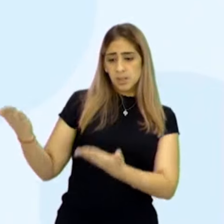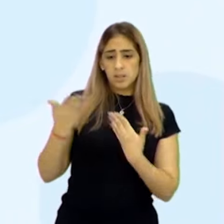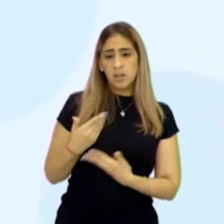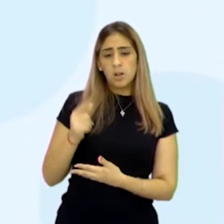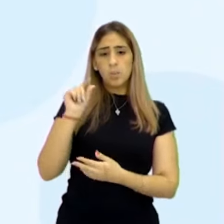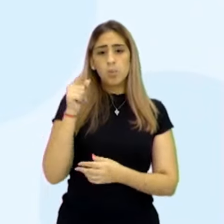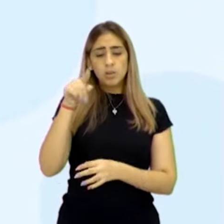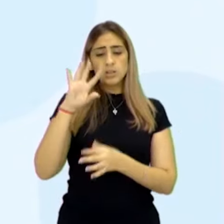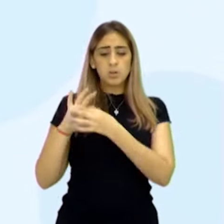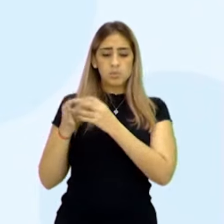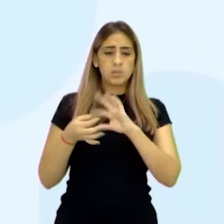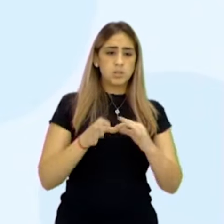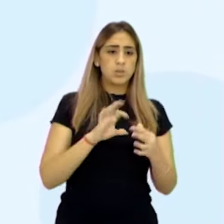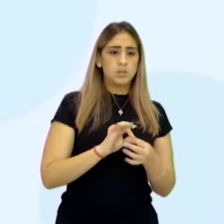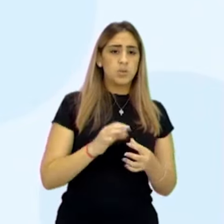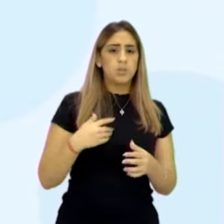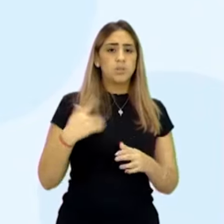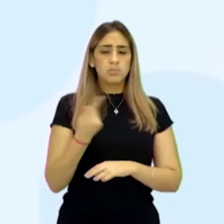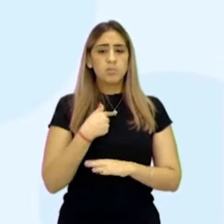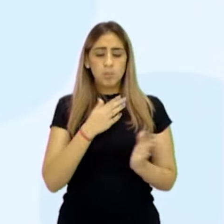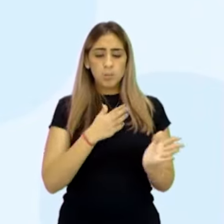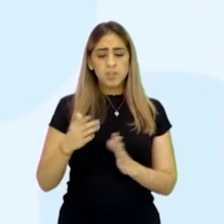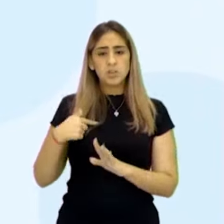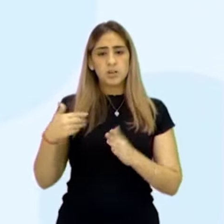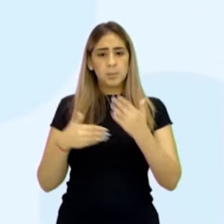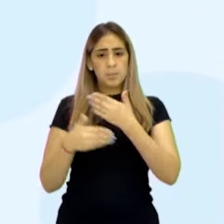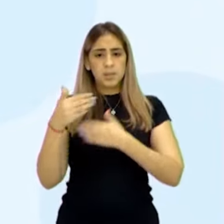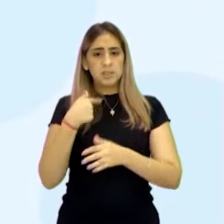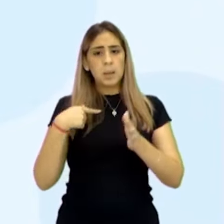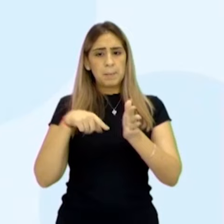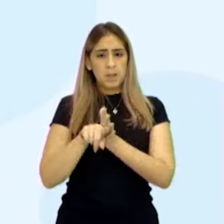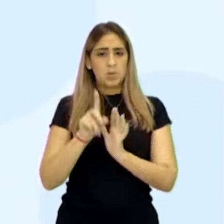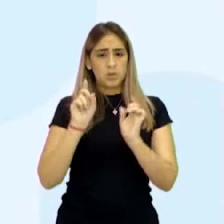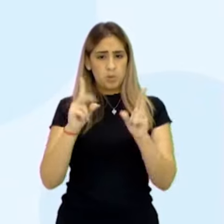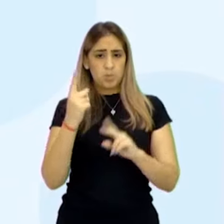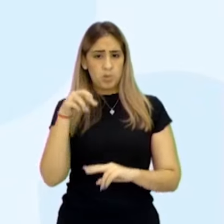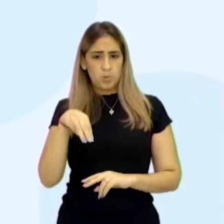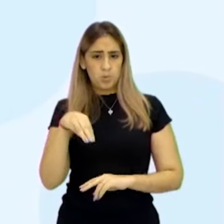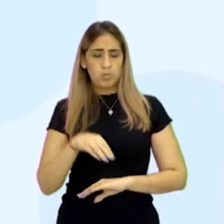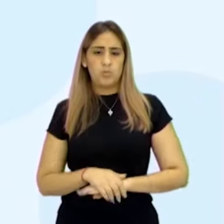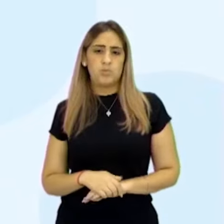pouco dessa contextualização. E aí eu vou passando a imagem e a pergunta. Um minuto.